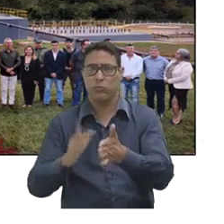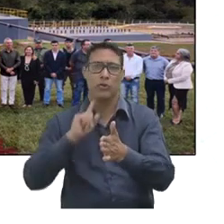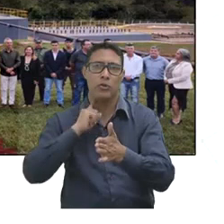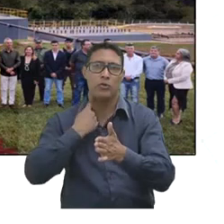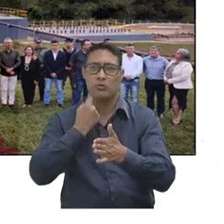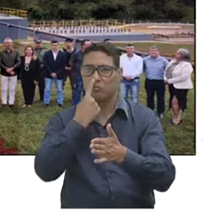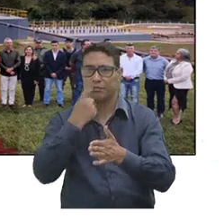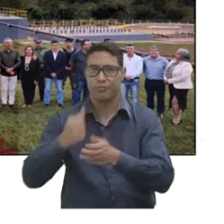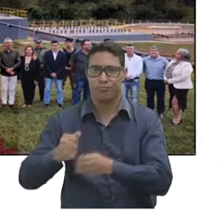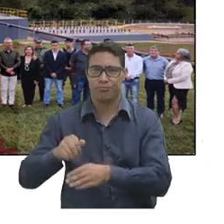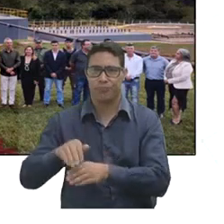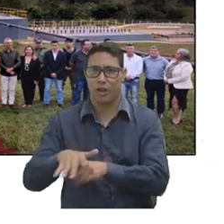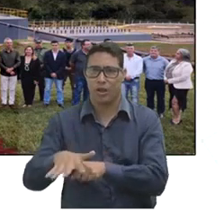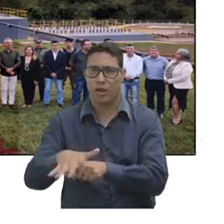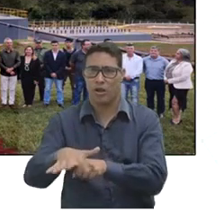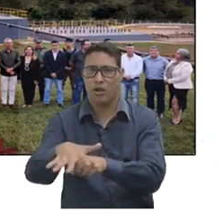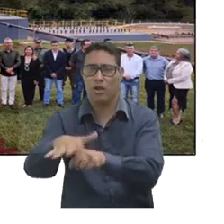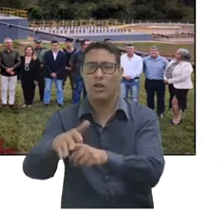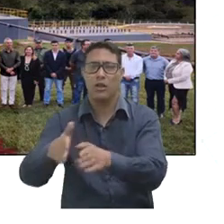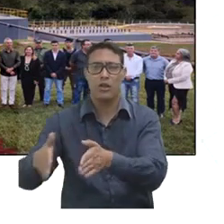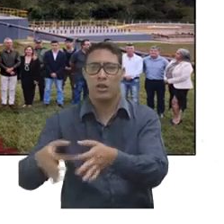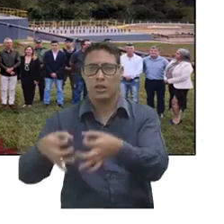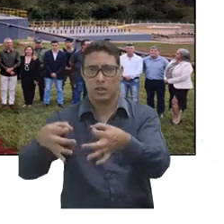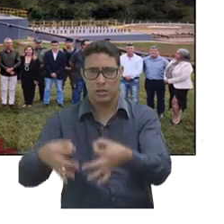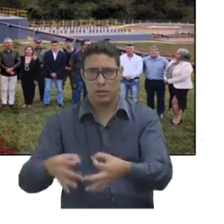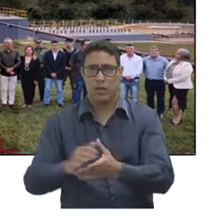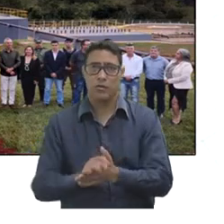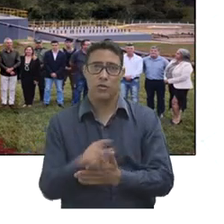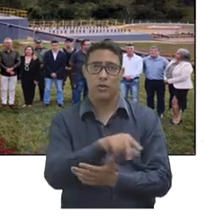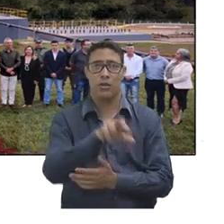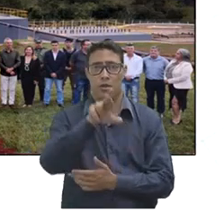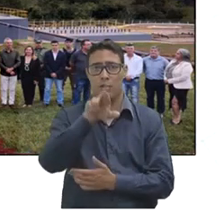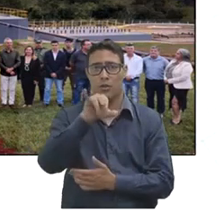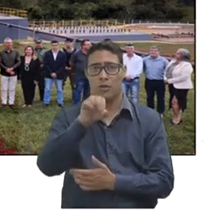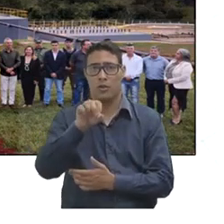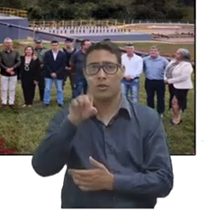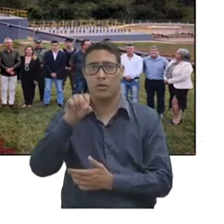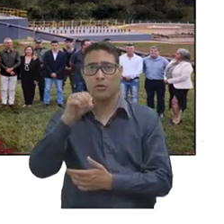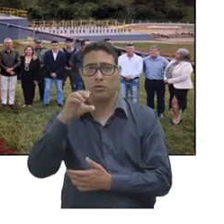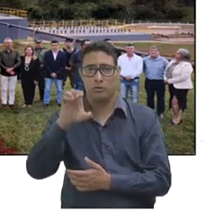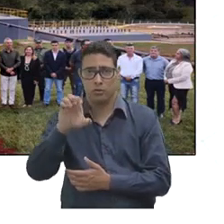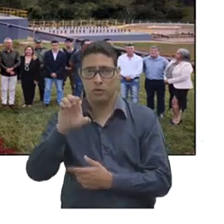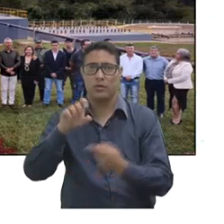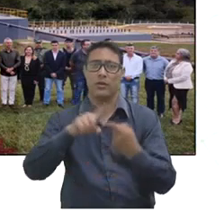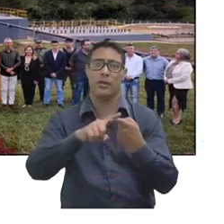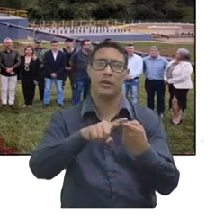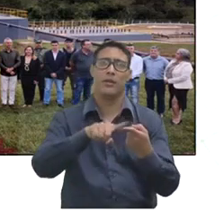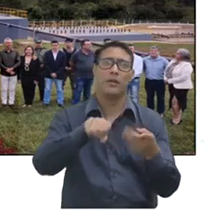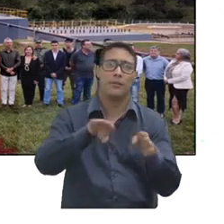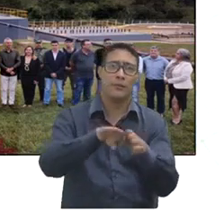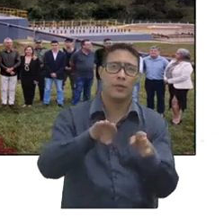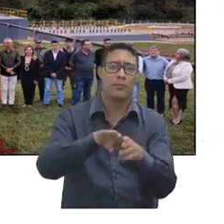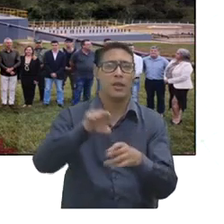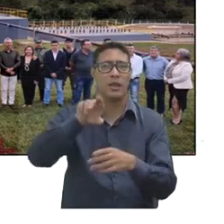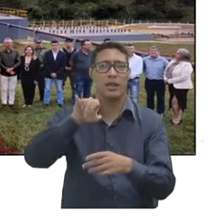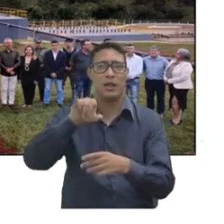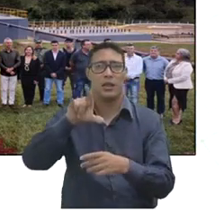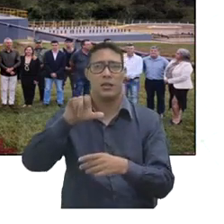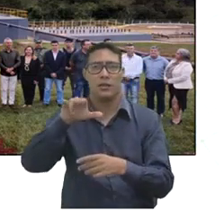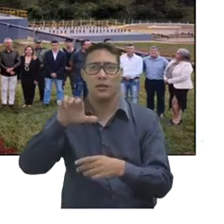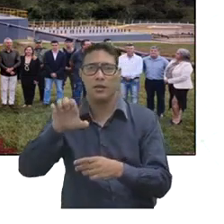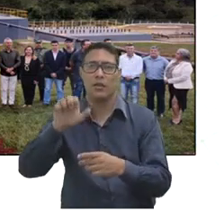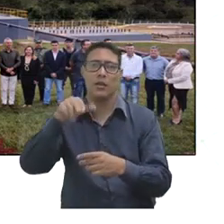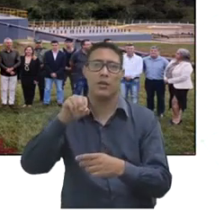no Rio Doce saneamento rural no município do Rio Doce ilicínea Nova